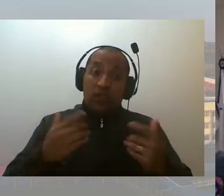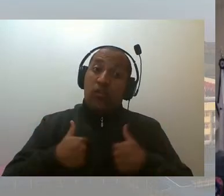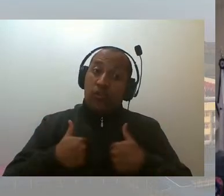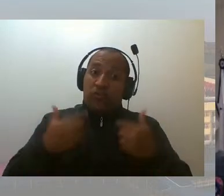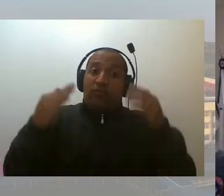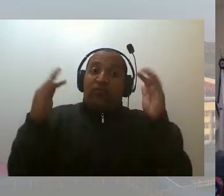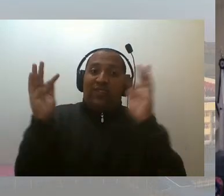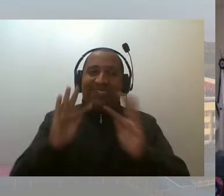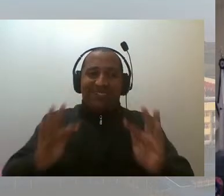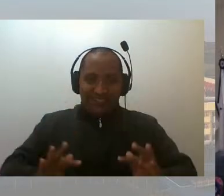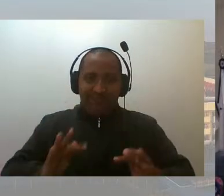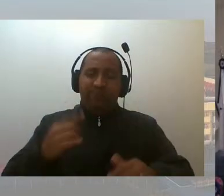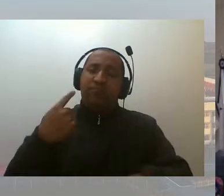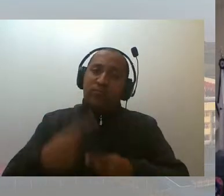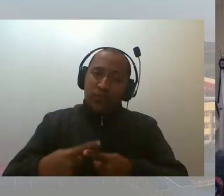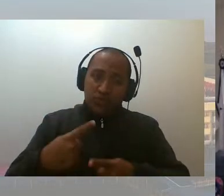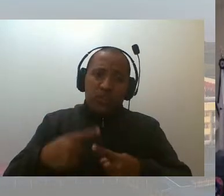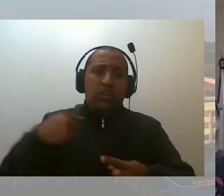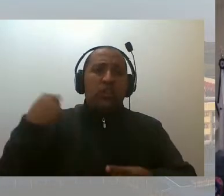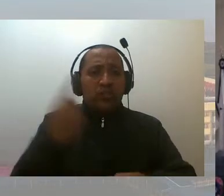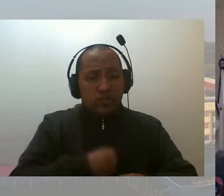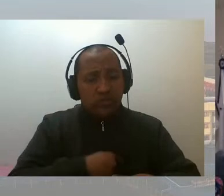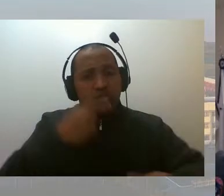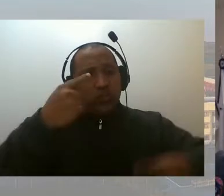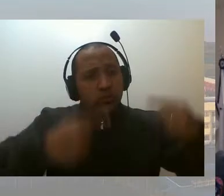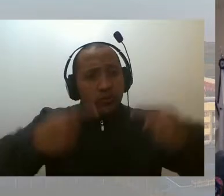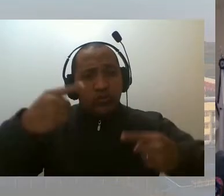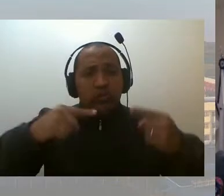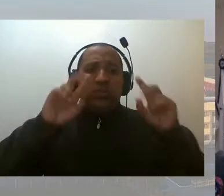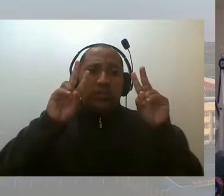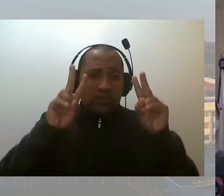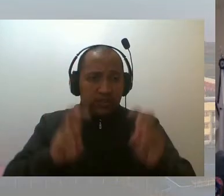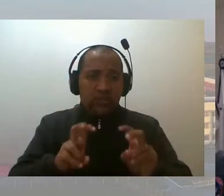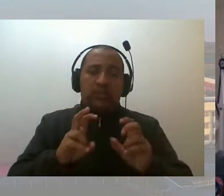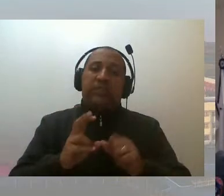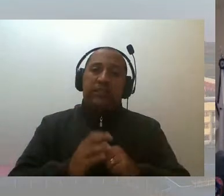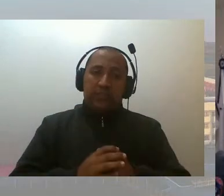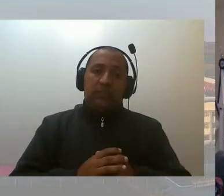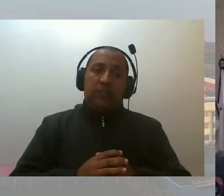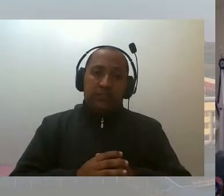né, por a gente estar discutindo isso, né, e